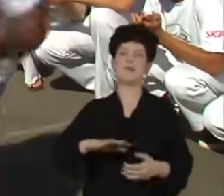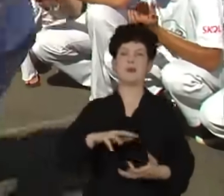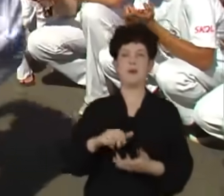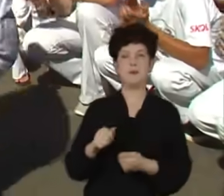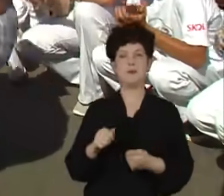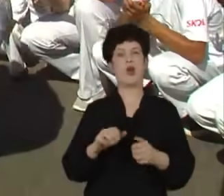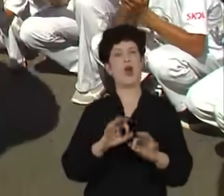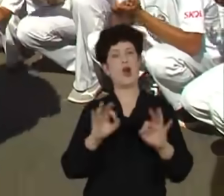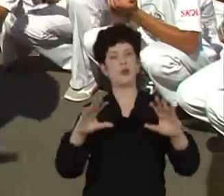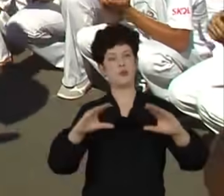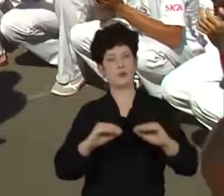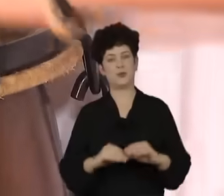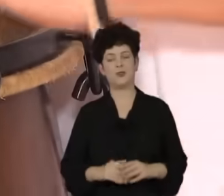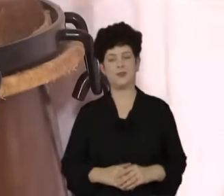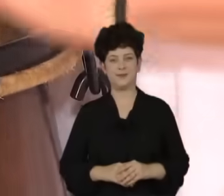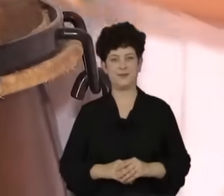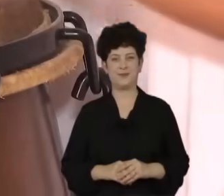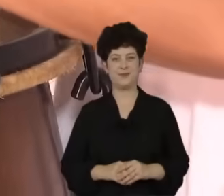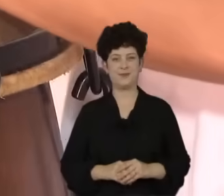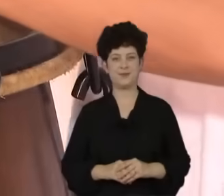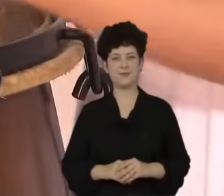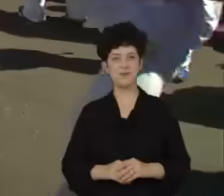uma ótima noite a todos.